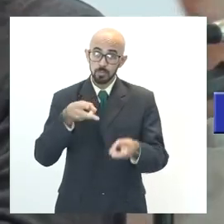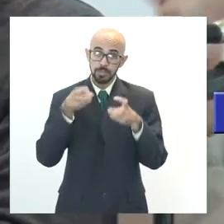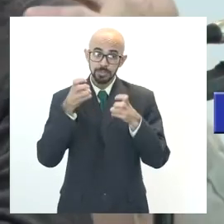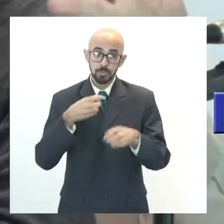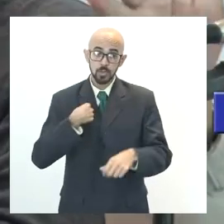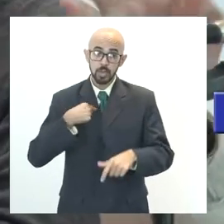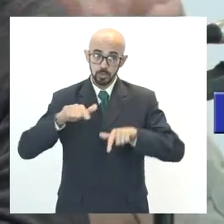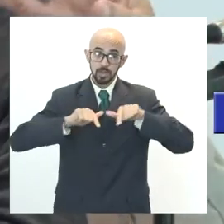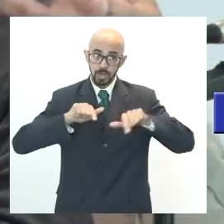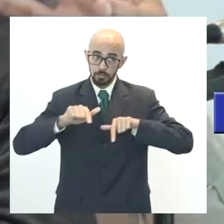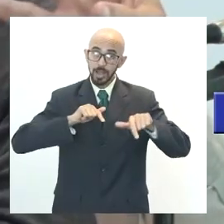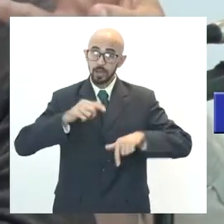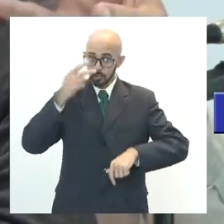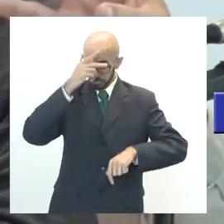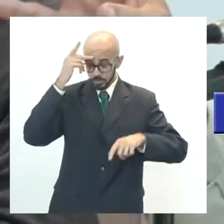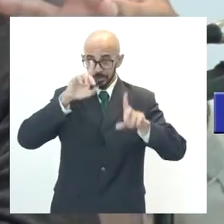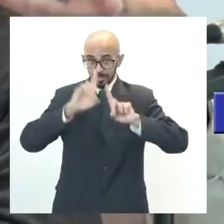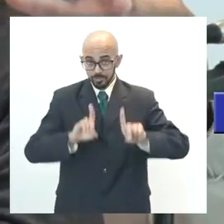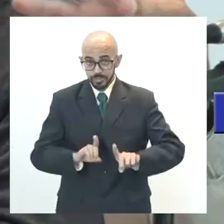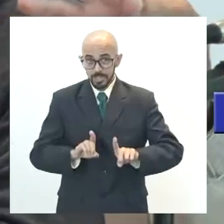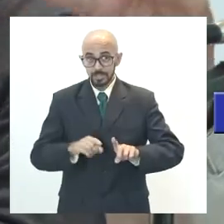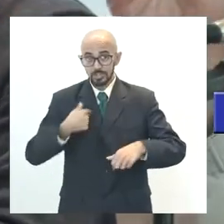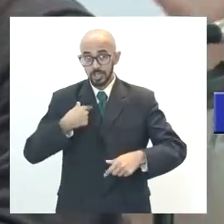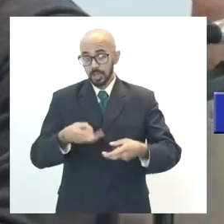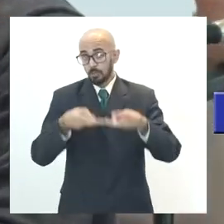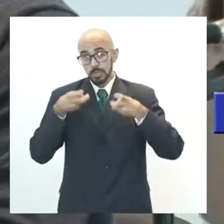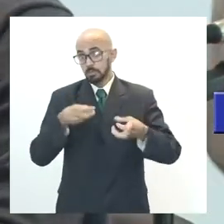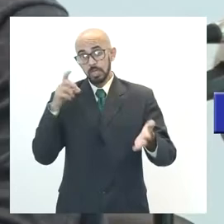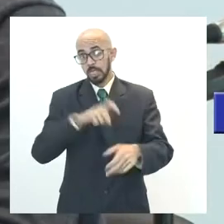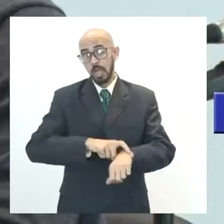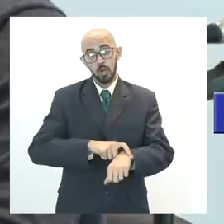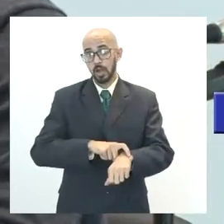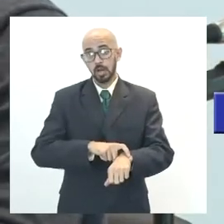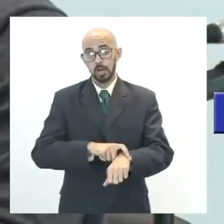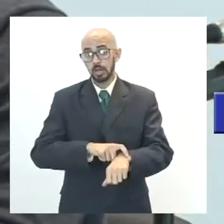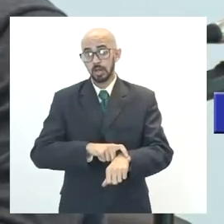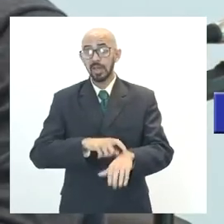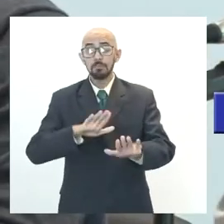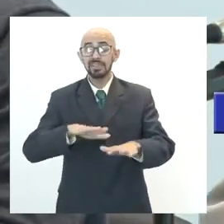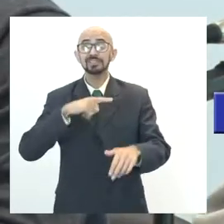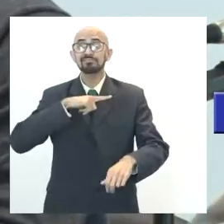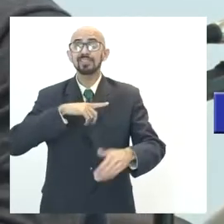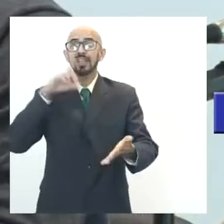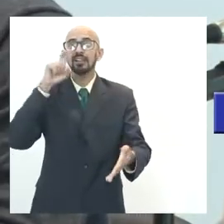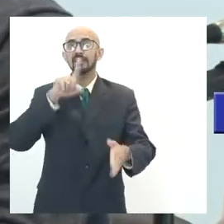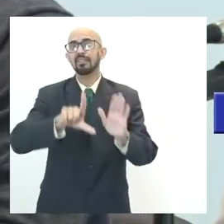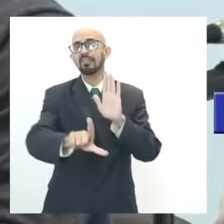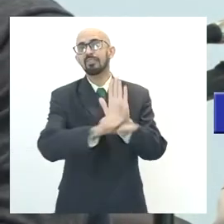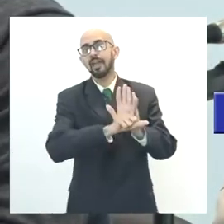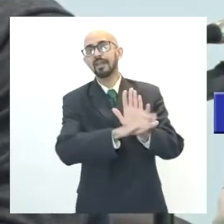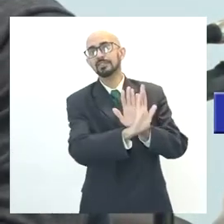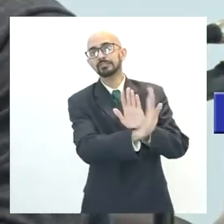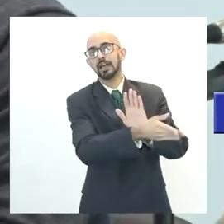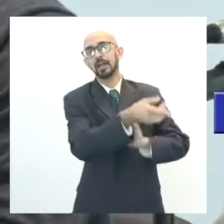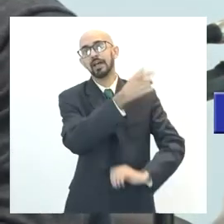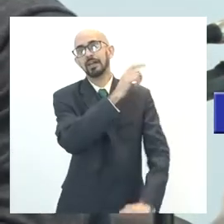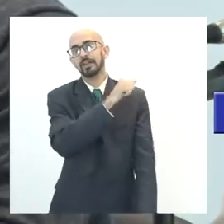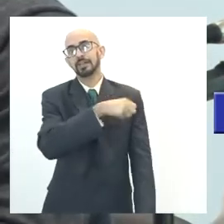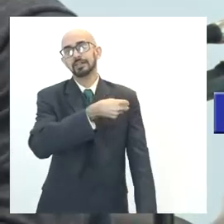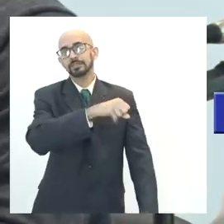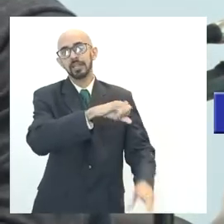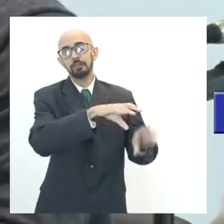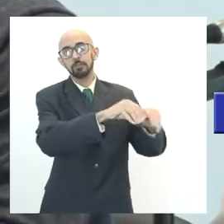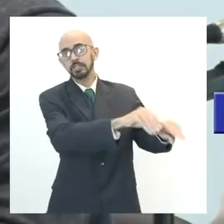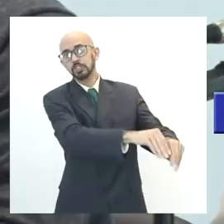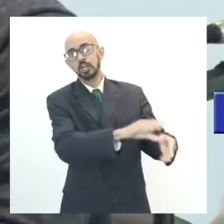eu observei logo isso quer dizer que ele vai dizer mas tem ler né mas tá lá se ele mexeu na